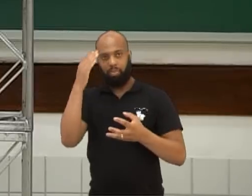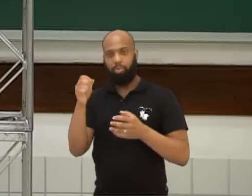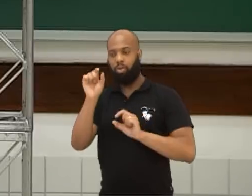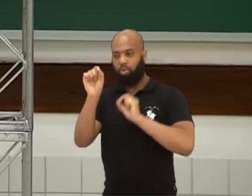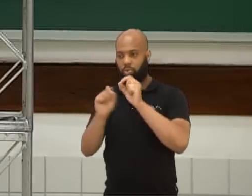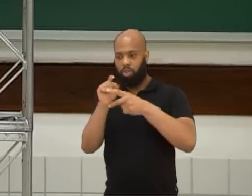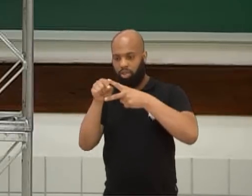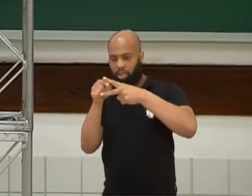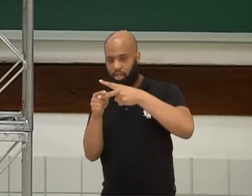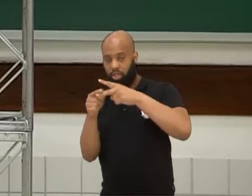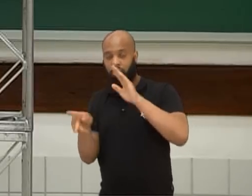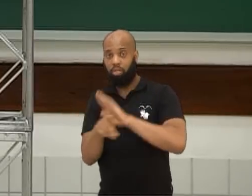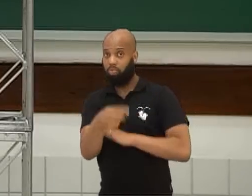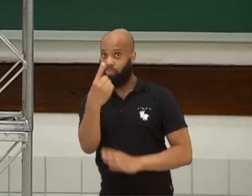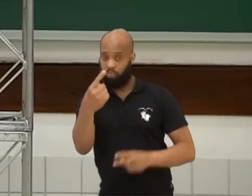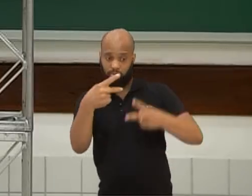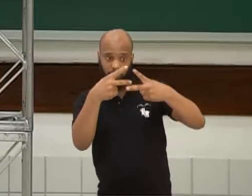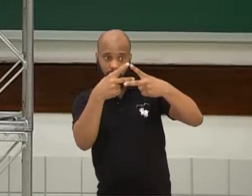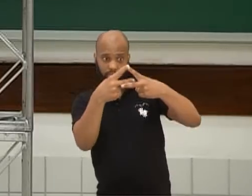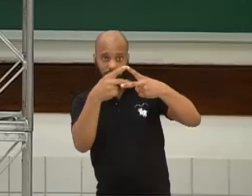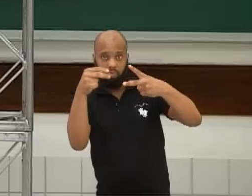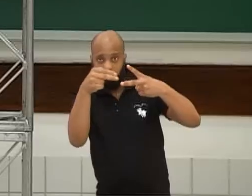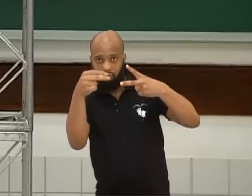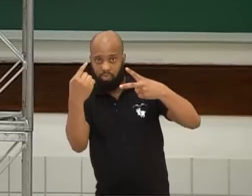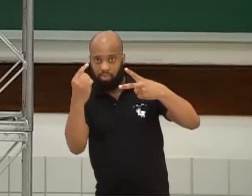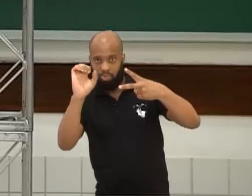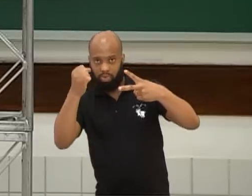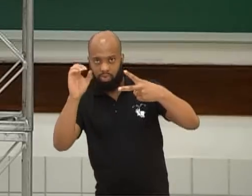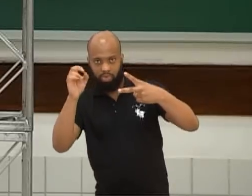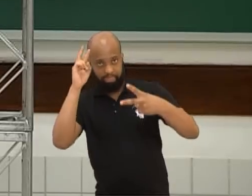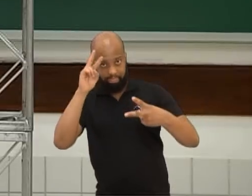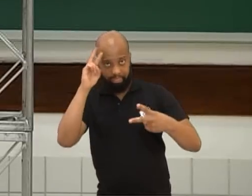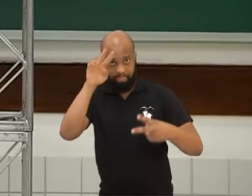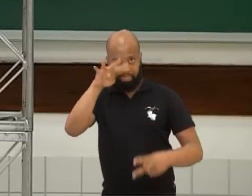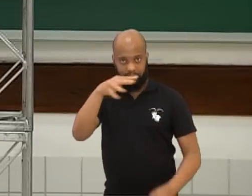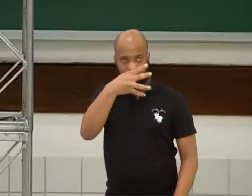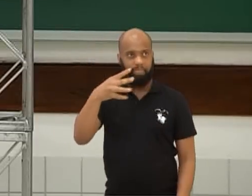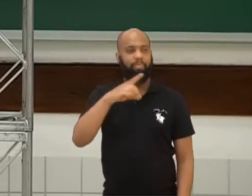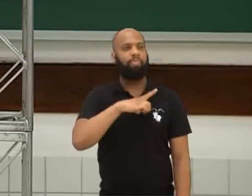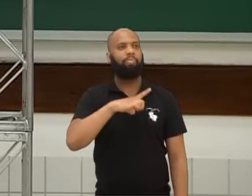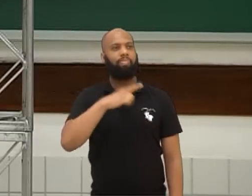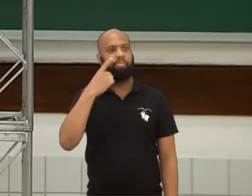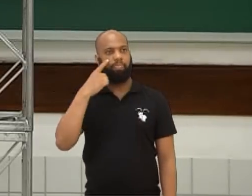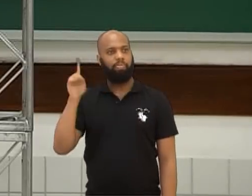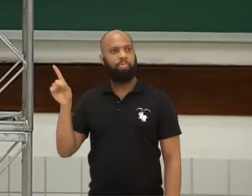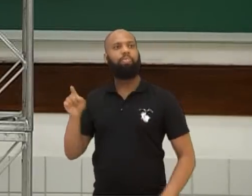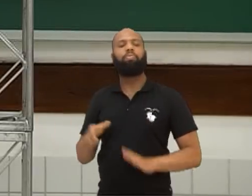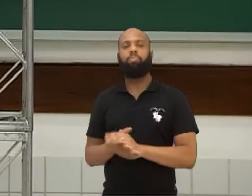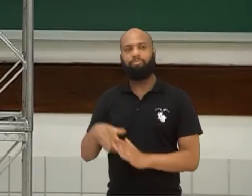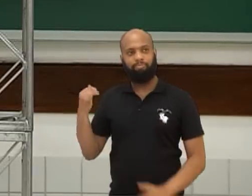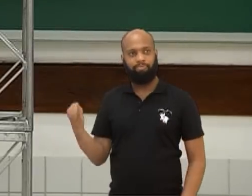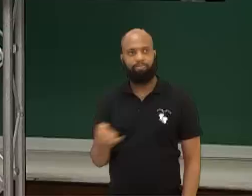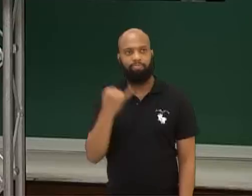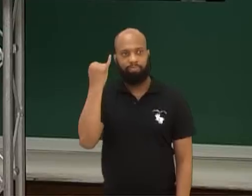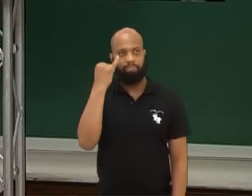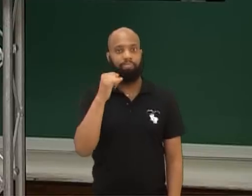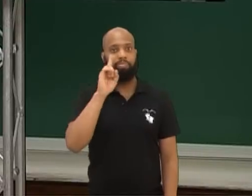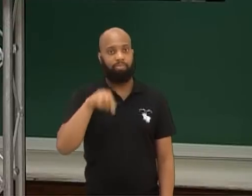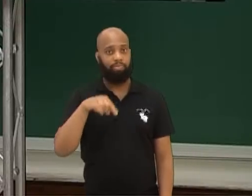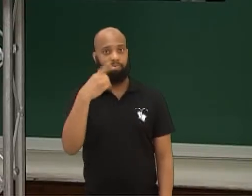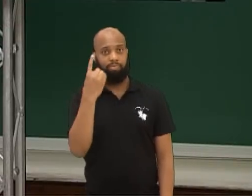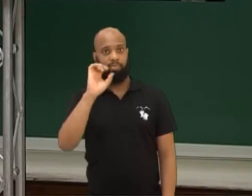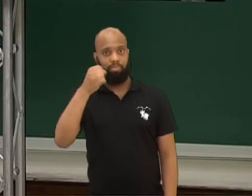um triângulo, que é 180. Viu? Lembra lá do quadro resumo? Vou voltar aqui, ó. Ó o quadro resumo.